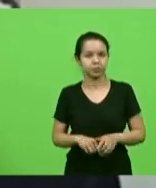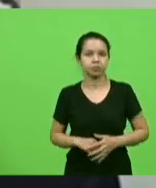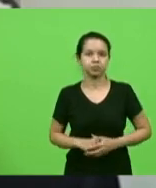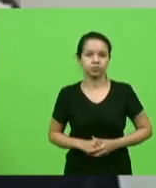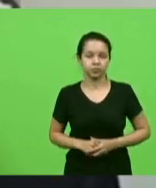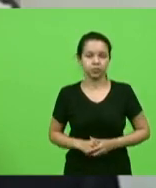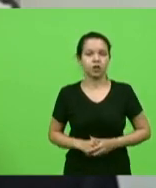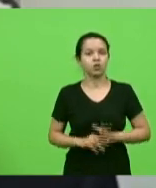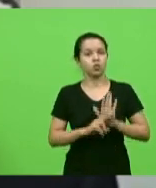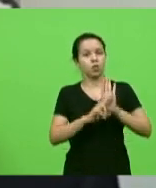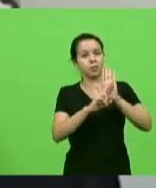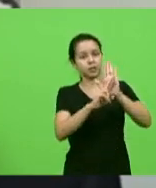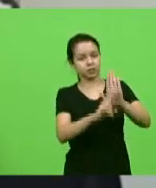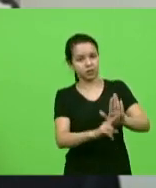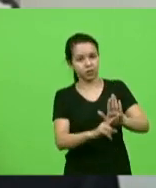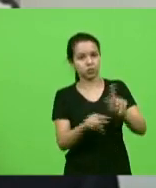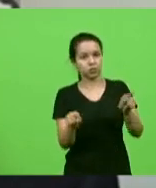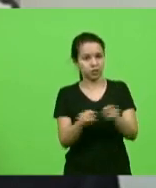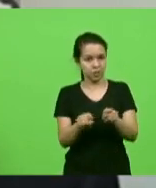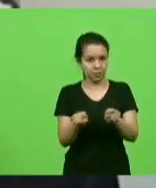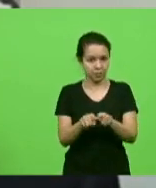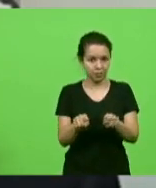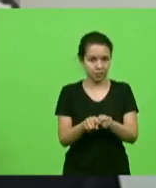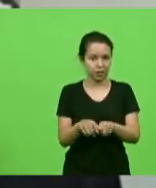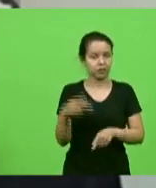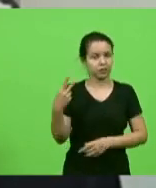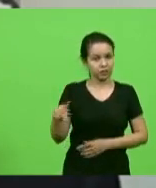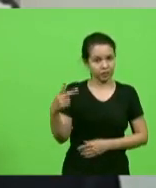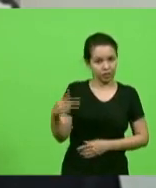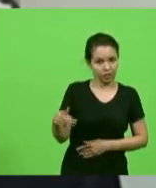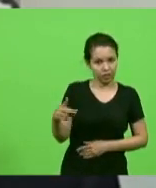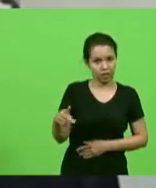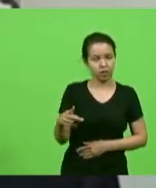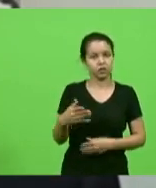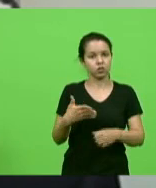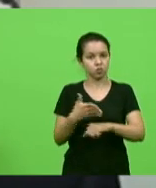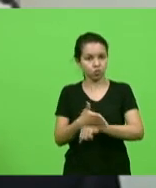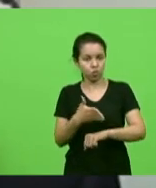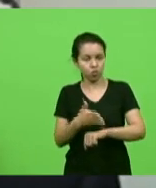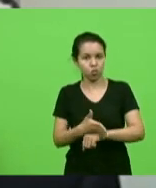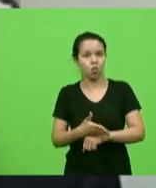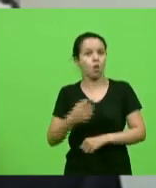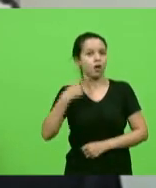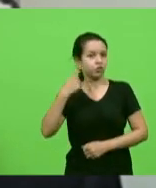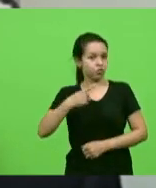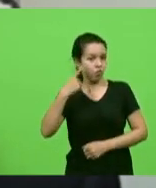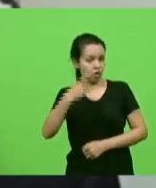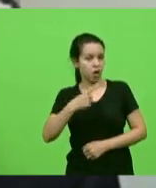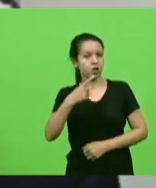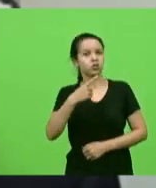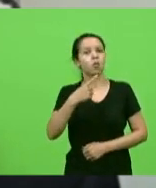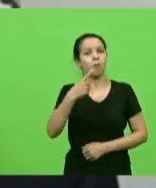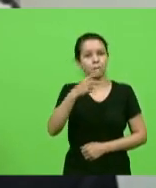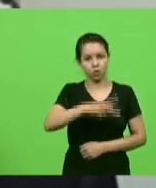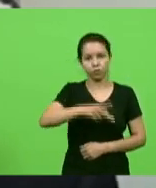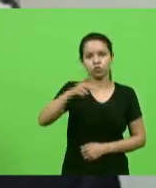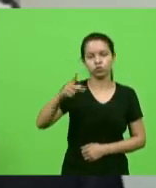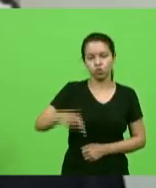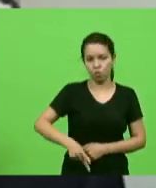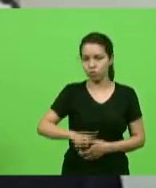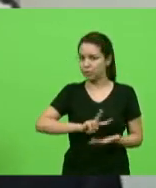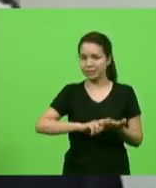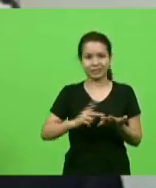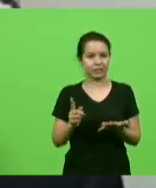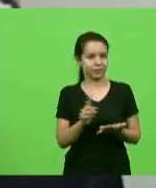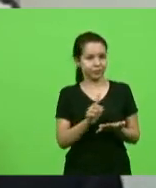a formação pessoal do representado o até mesmo sua eventual atuação como advogado ou Professor isso não significa que ele